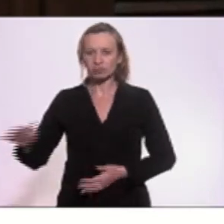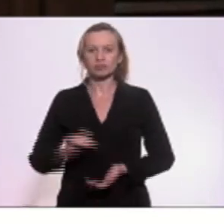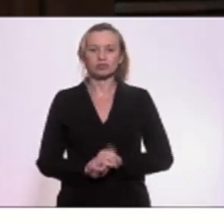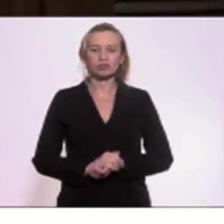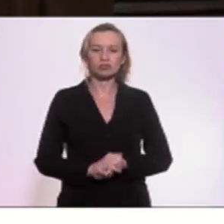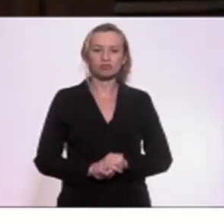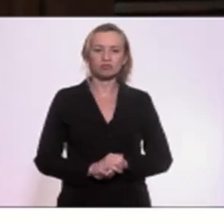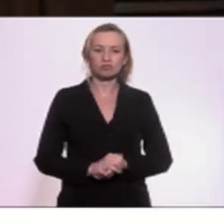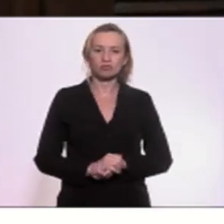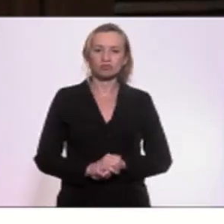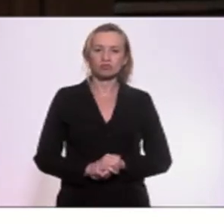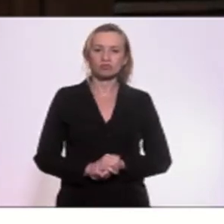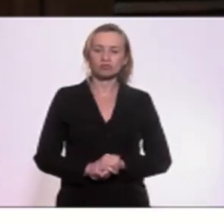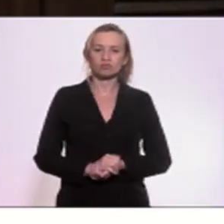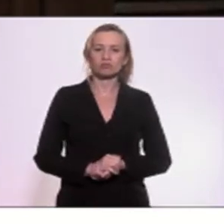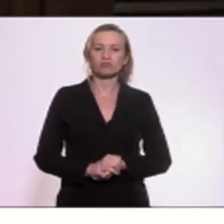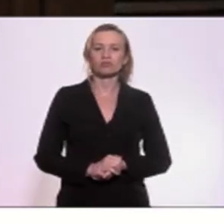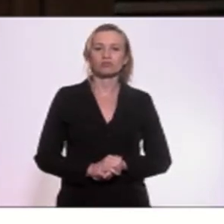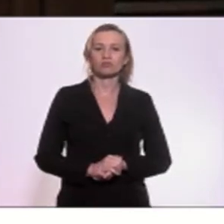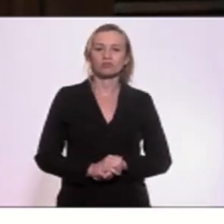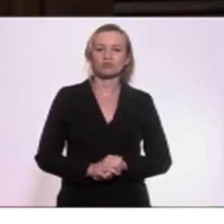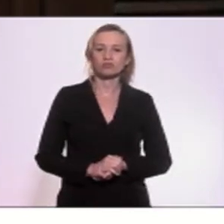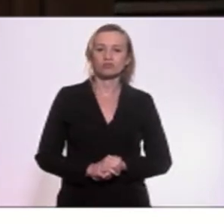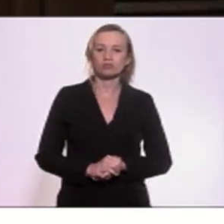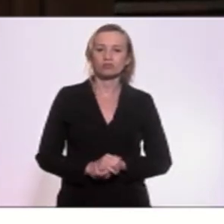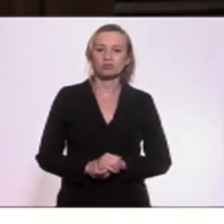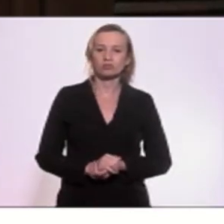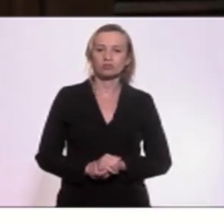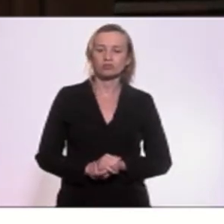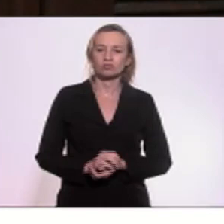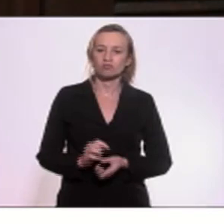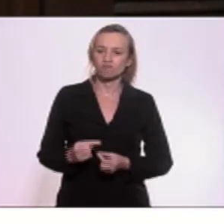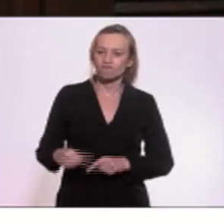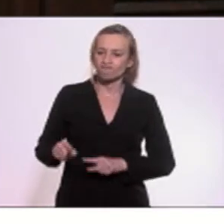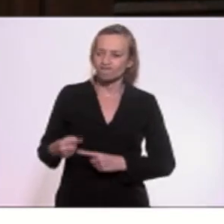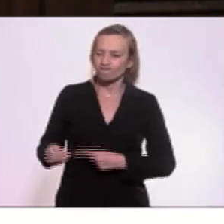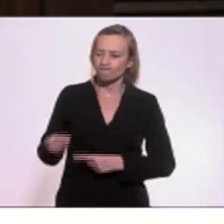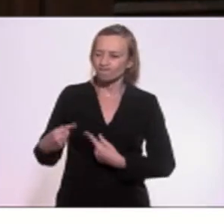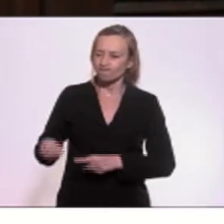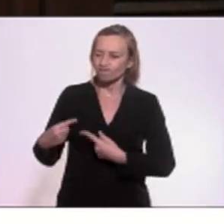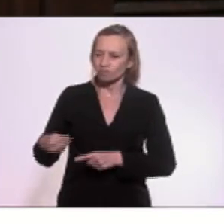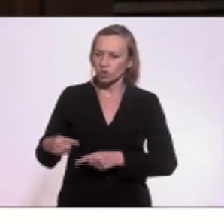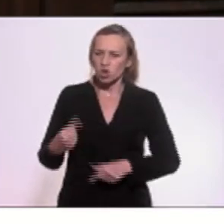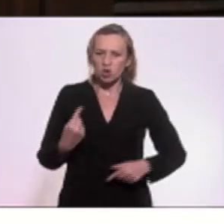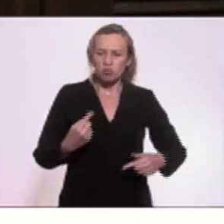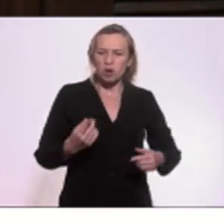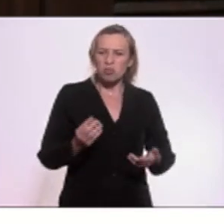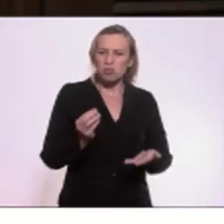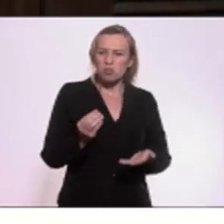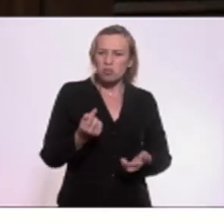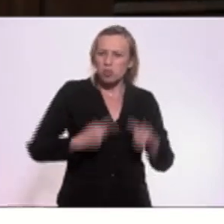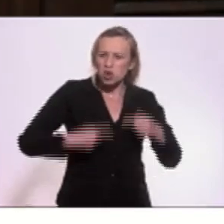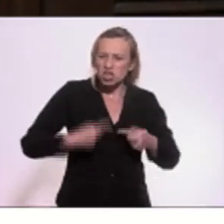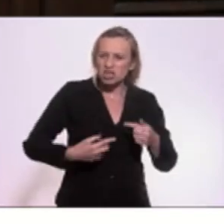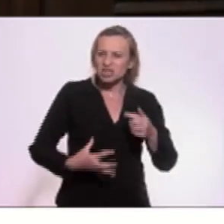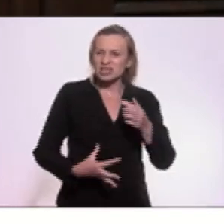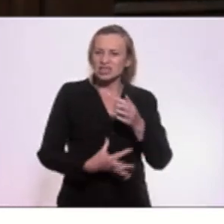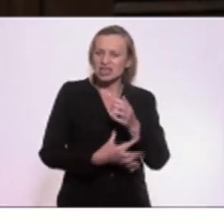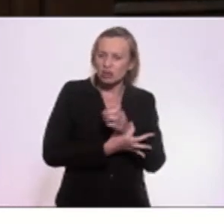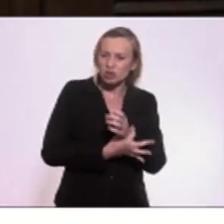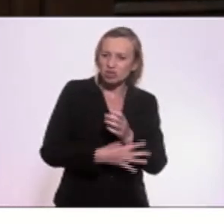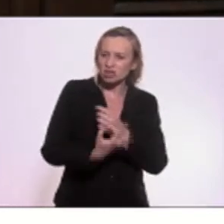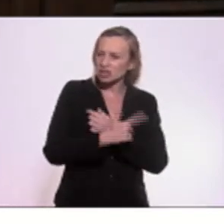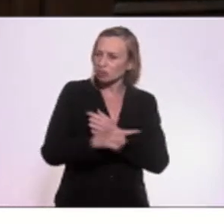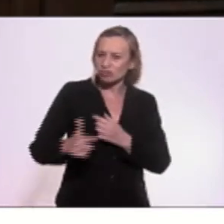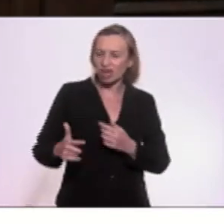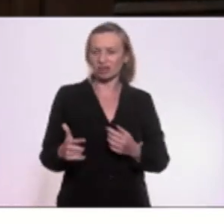sendo caçadas por uma política de insegurança, por uma política que prioriza o confronto e